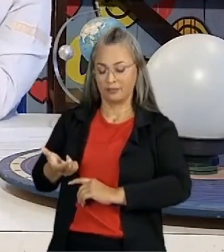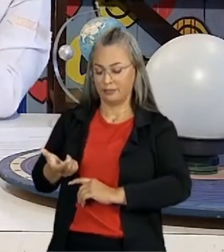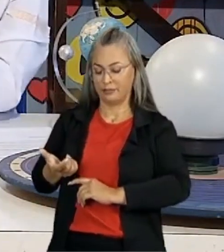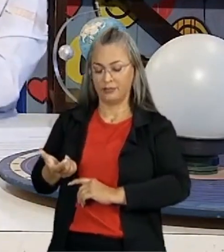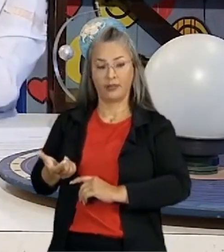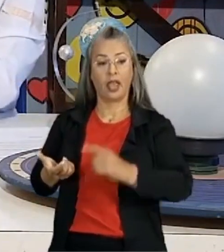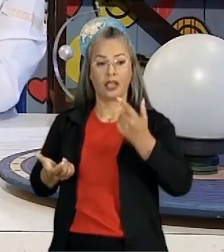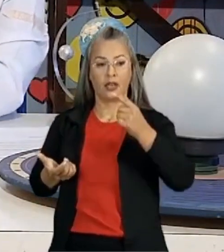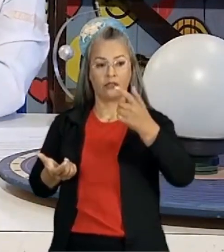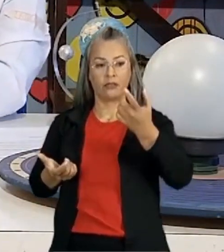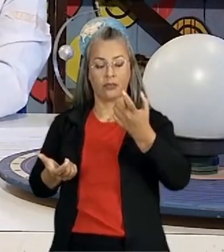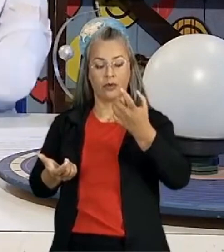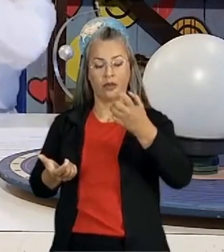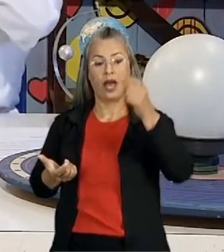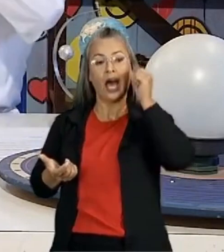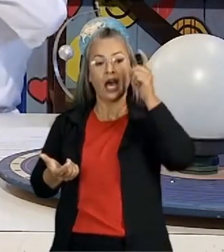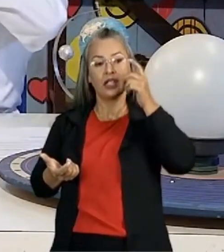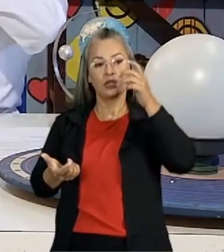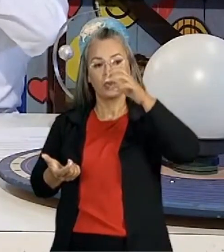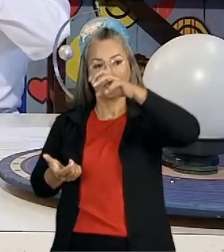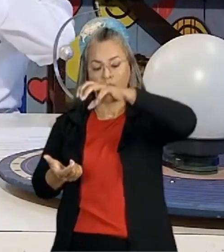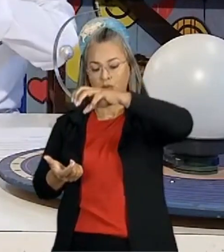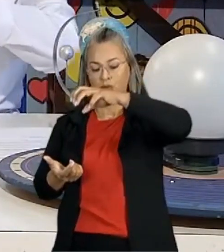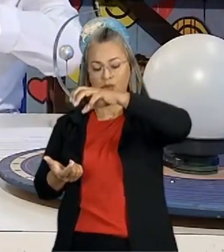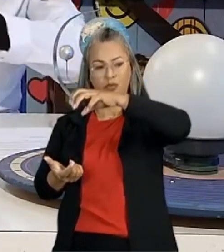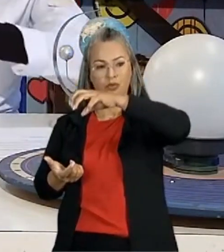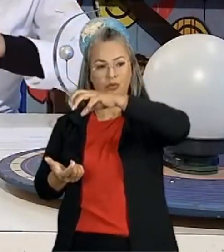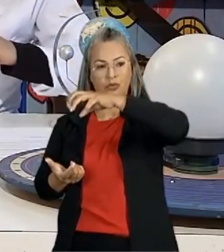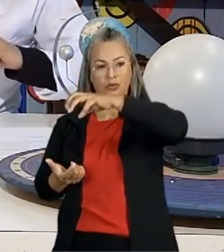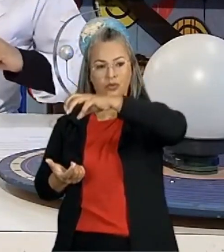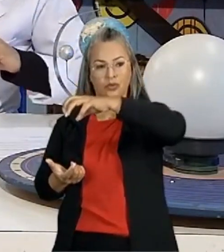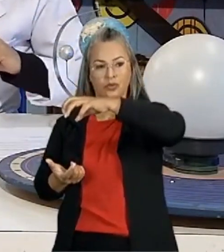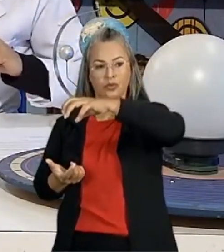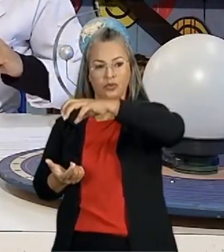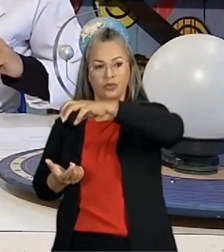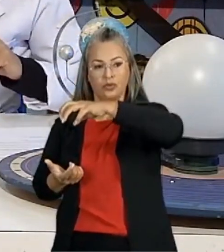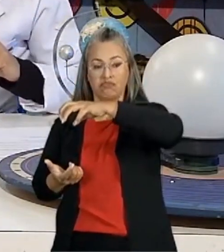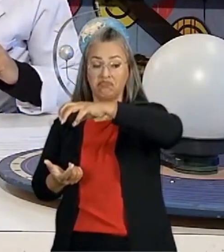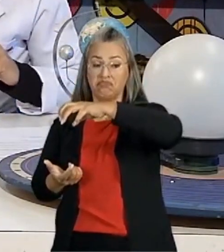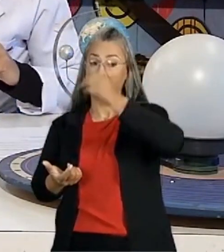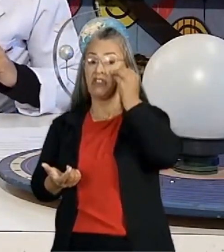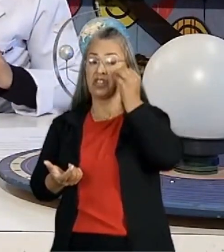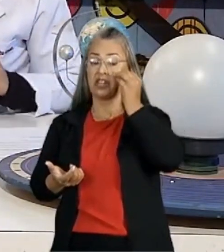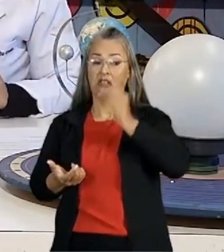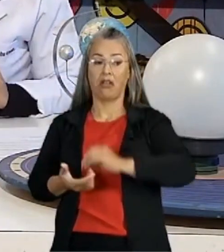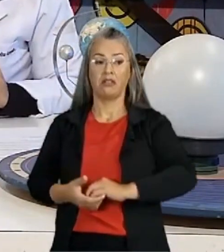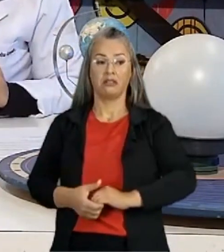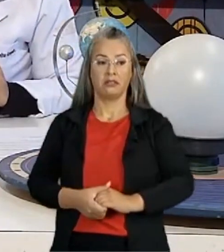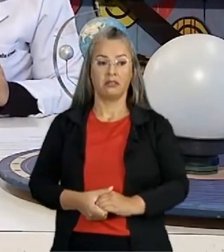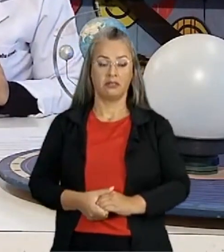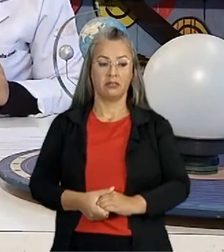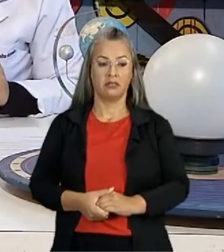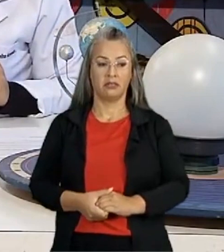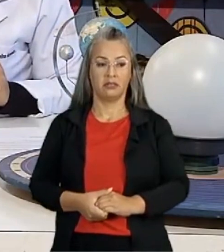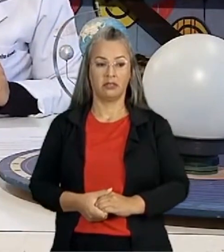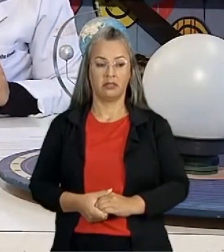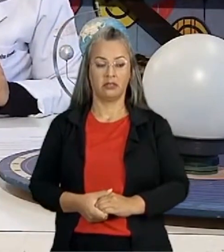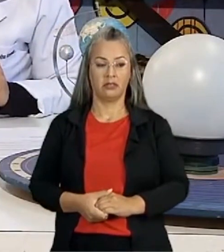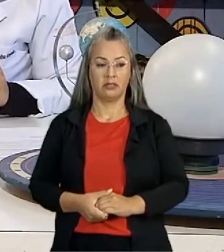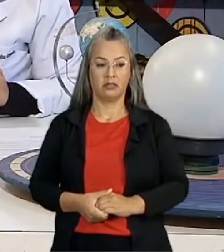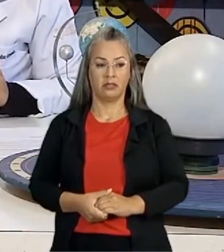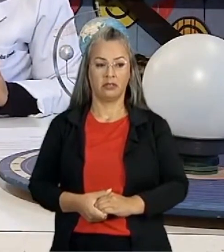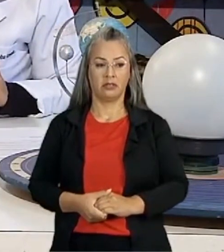polo aqui. Ok. Vai ficar separado. Não sei. Vamos ver. Será que vai ficar junto? Um, dois